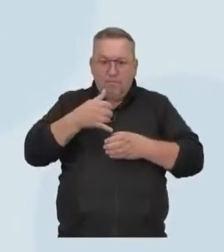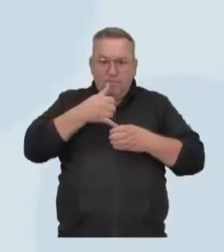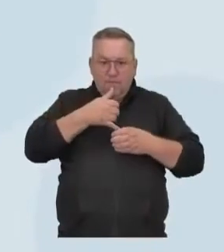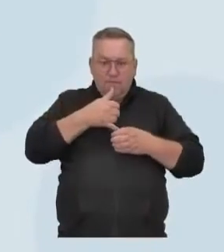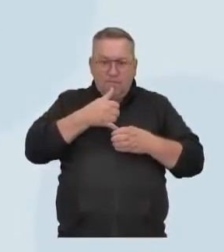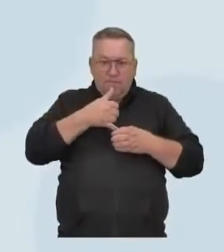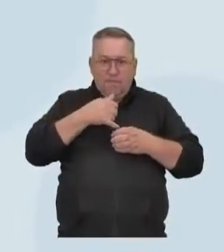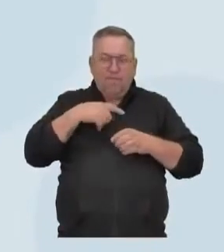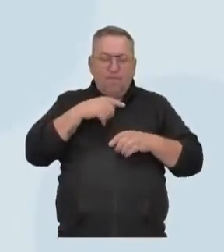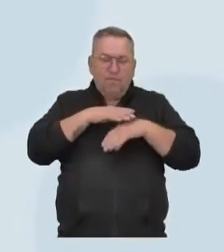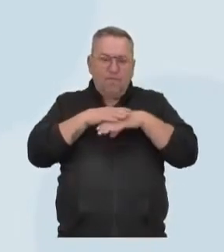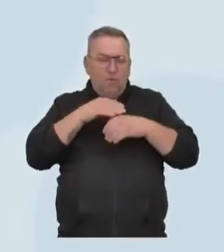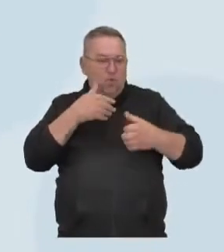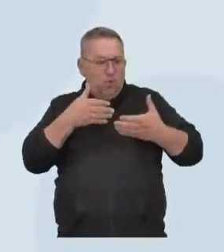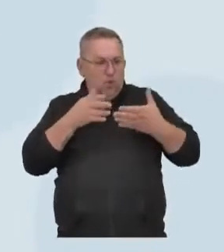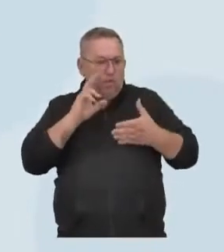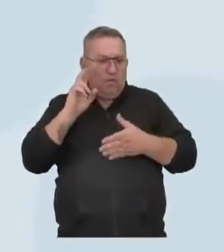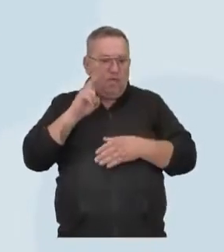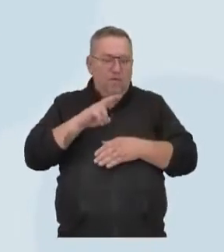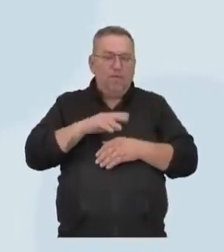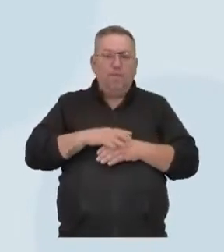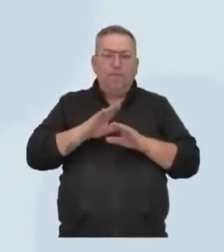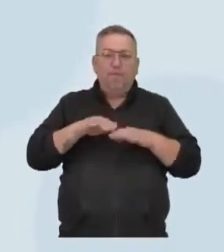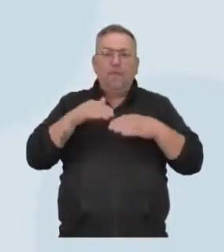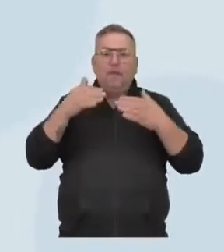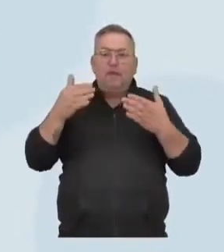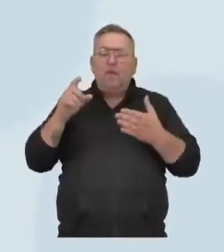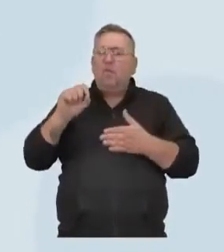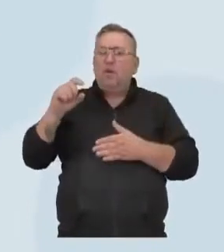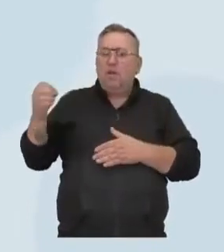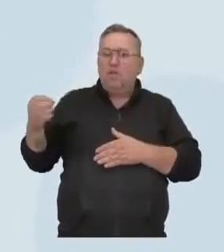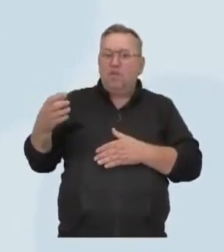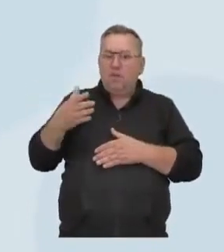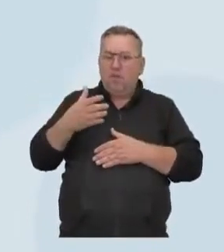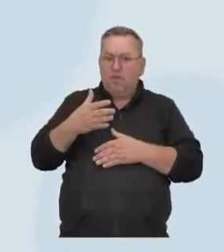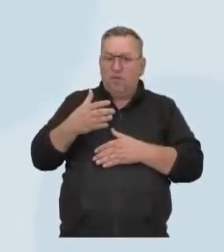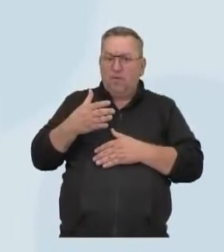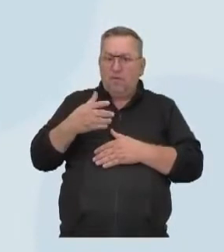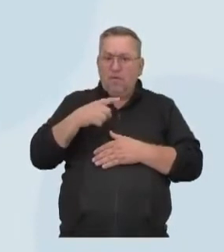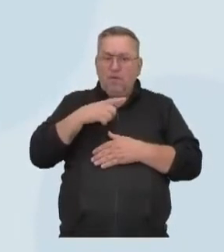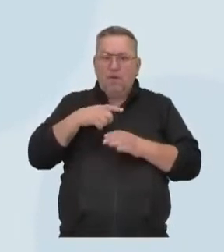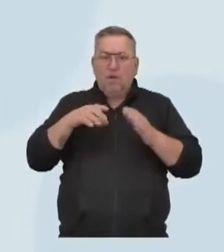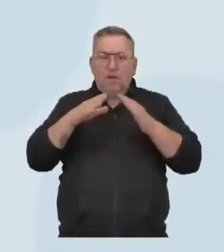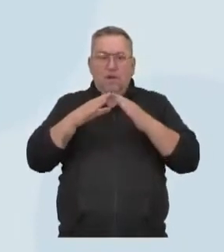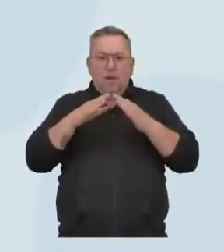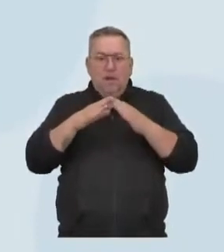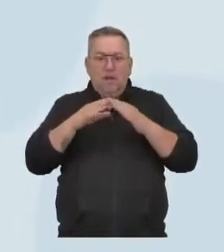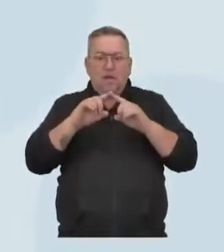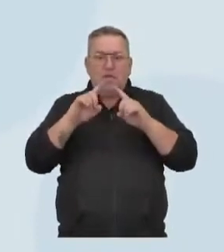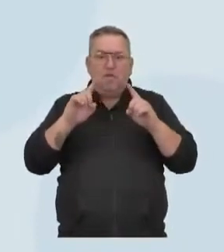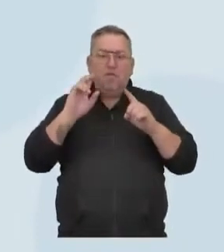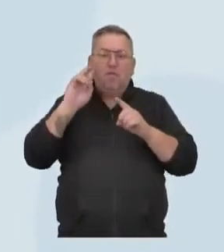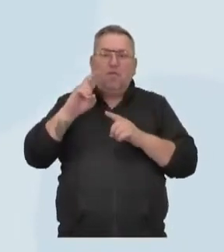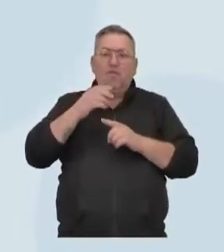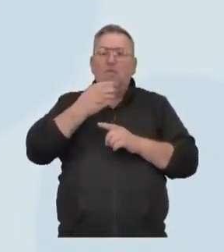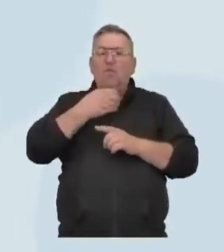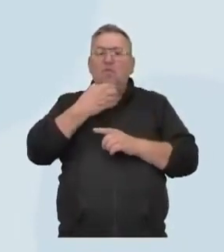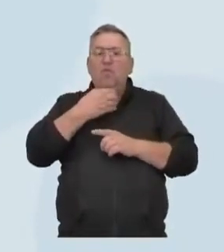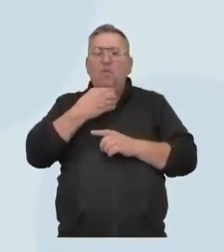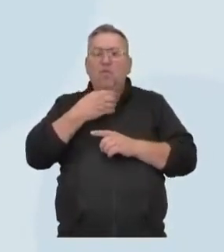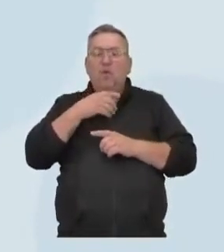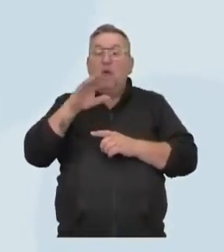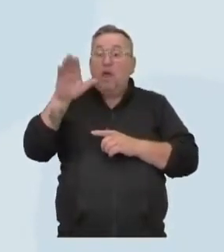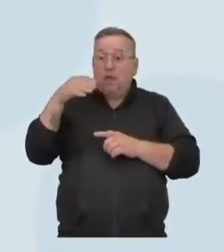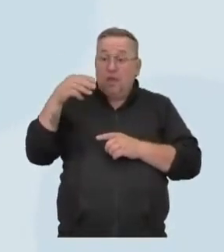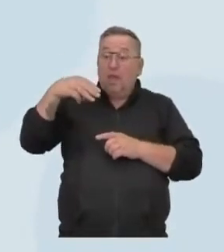algum ressabiado, já se vê. Então, que há de novo? E para dentro de casa, com uma voz de trovão, ordenava: ô crioulo, traz